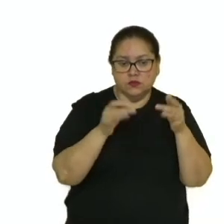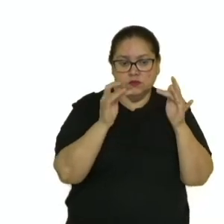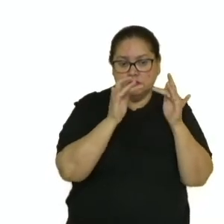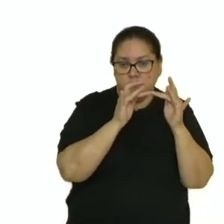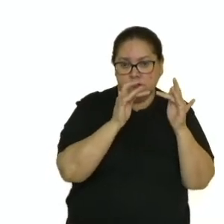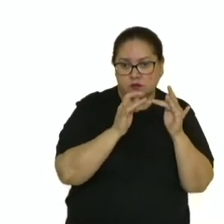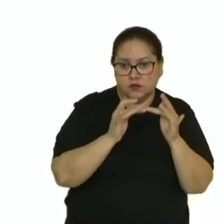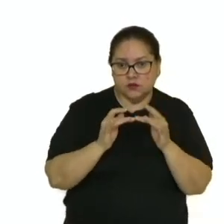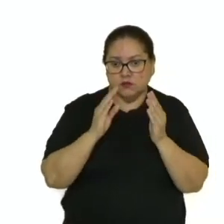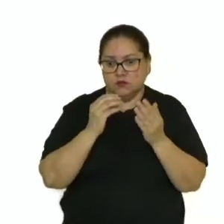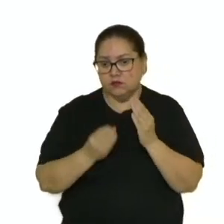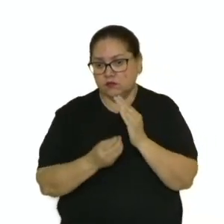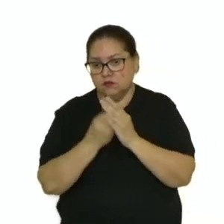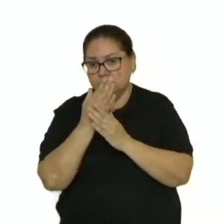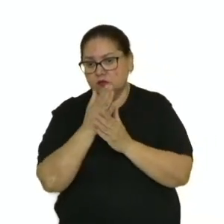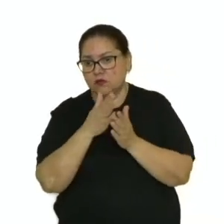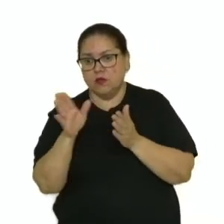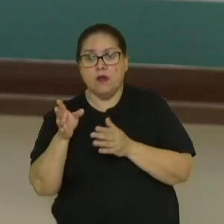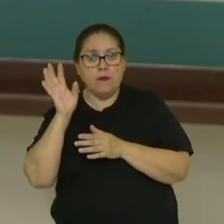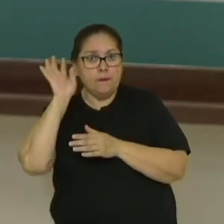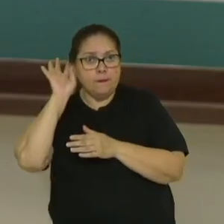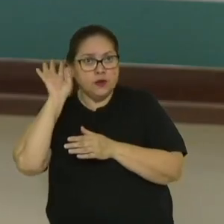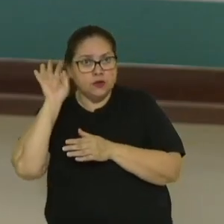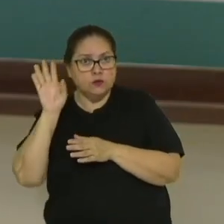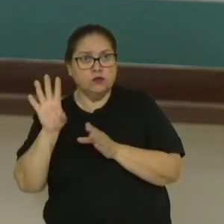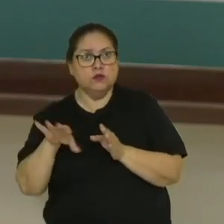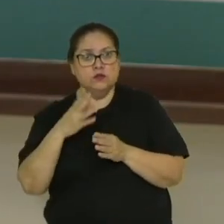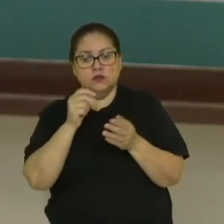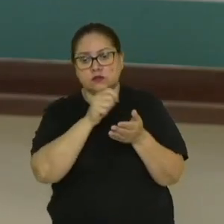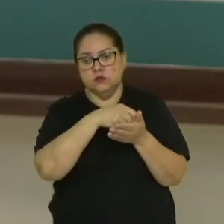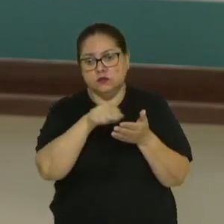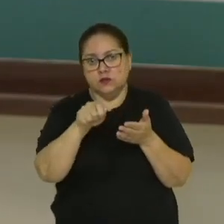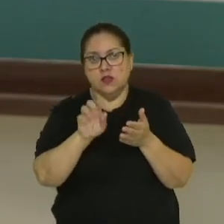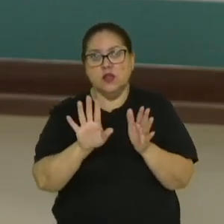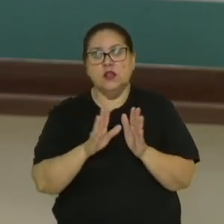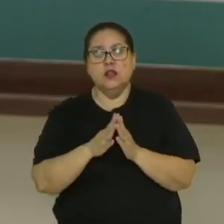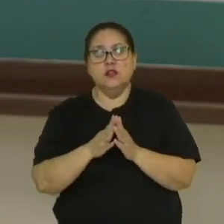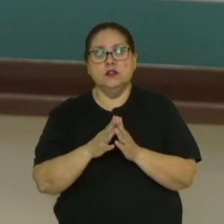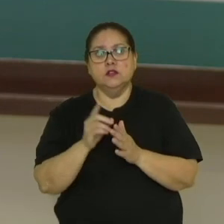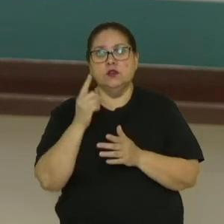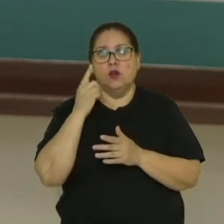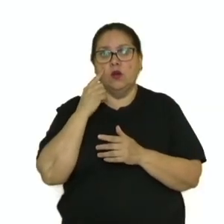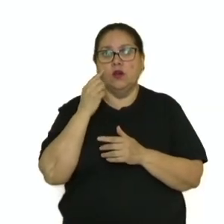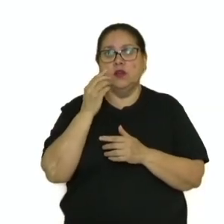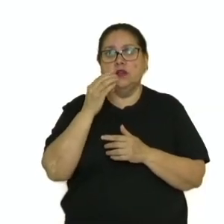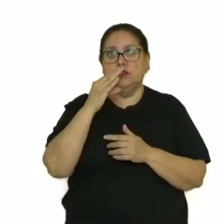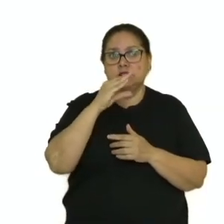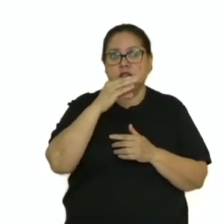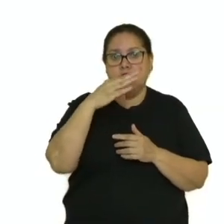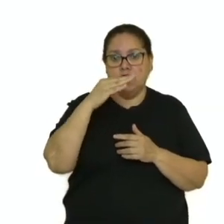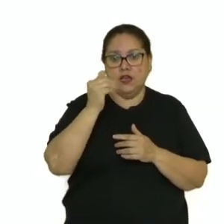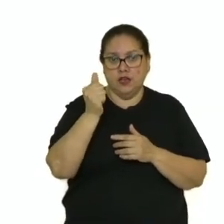hidróxido, dando origem a um precipitado branco. E aí, quando você escreve essa reação, né, ela vai ficar assim, né? Então,